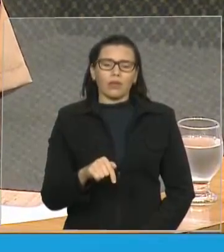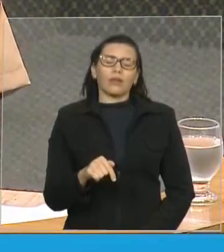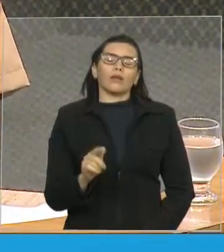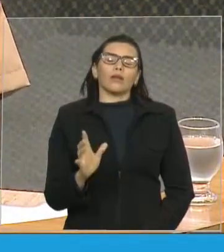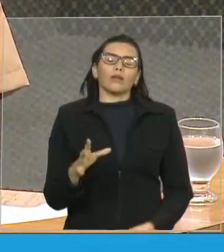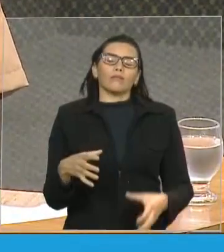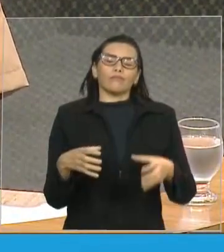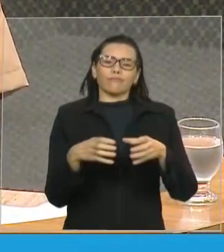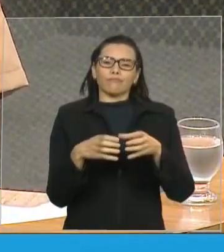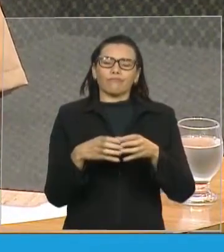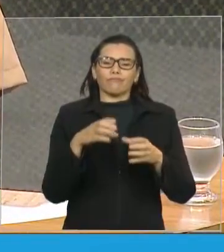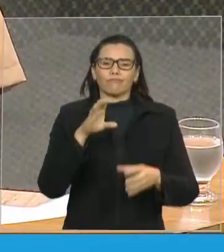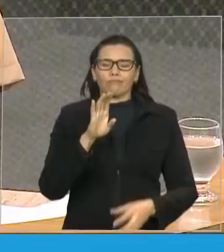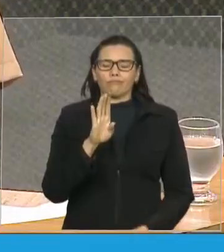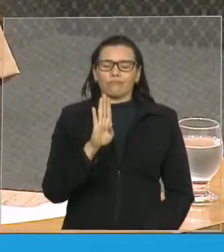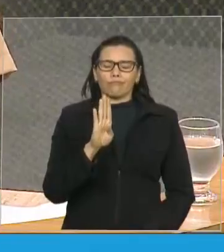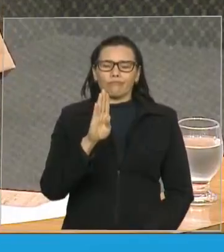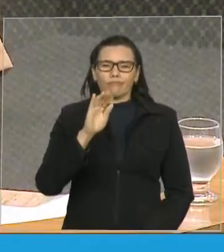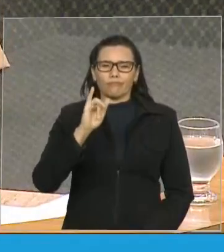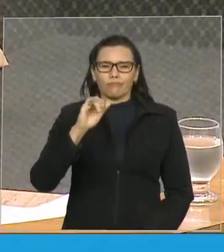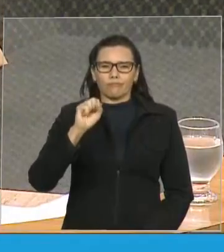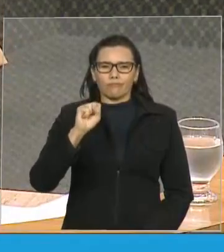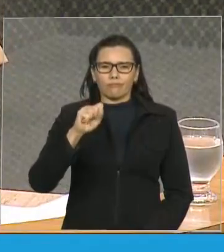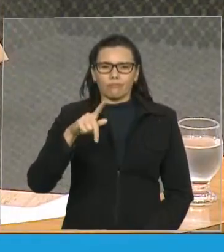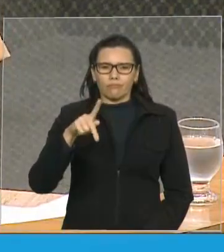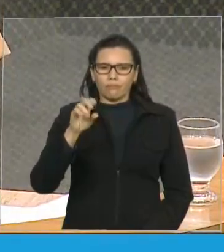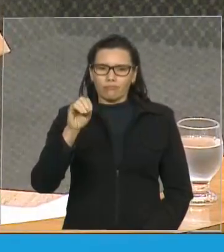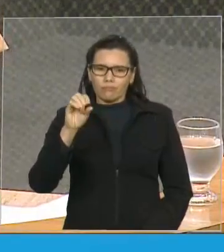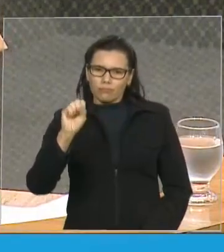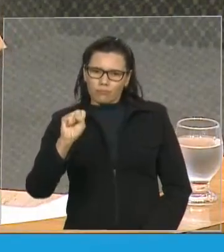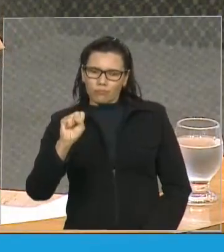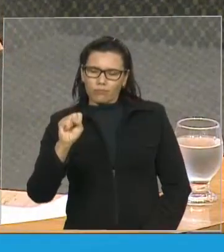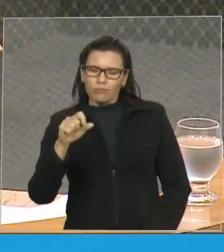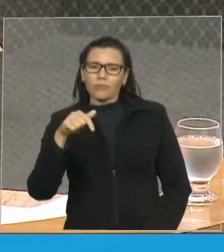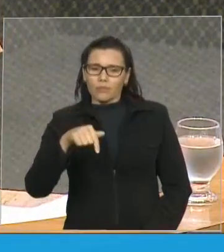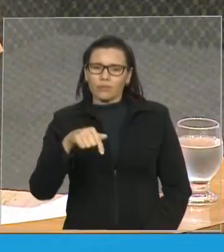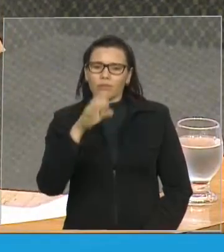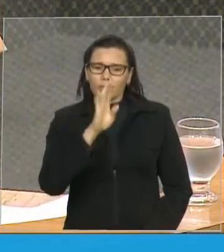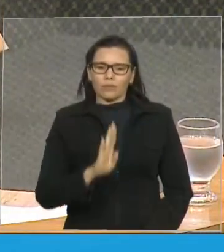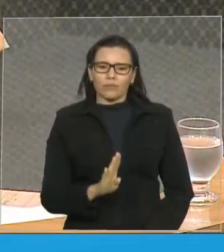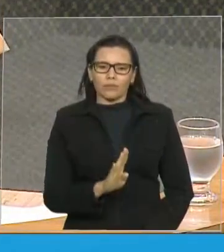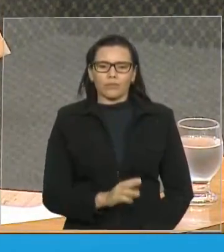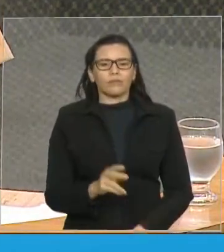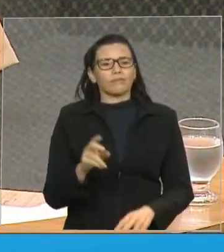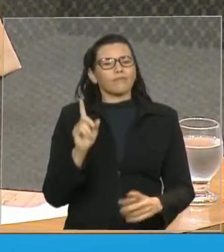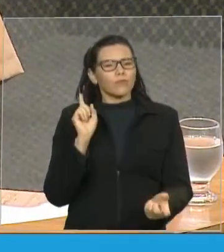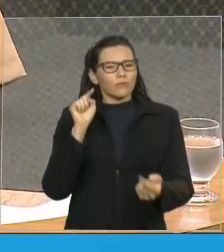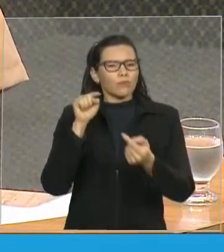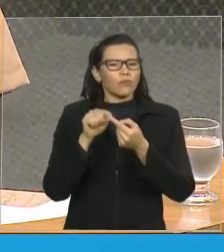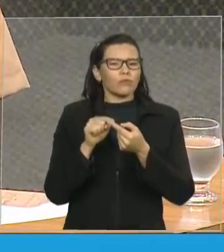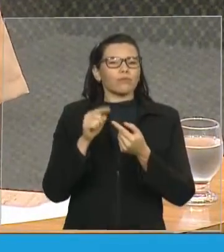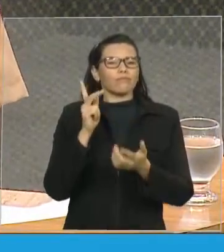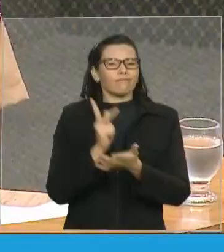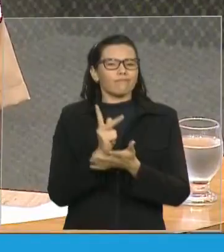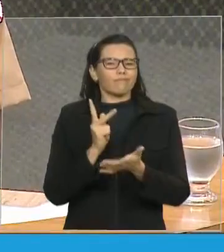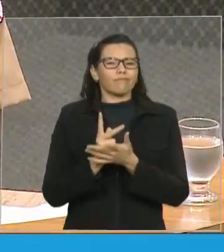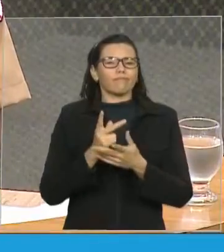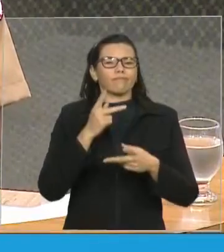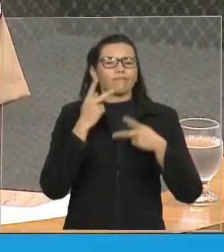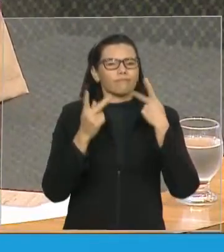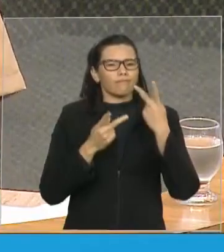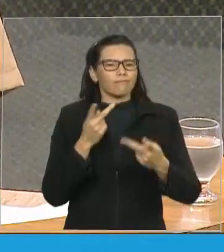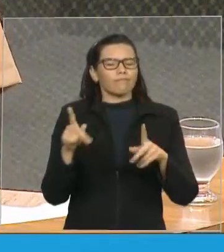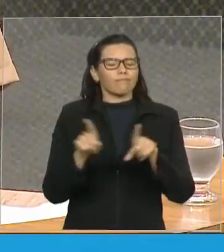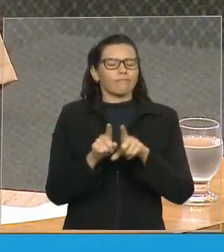da fraternidade tem sido uma atividade ampla de evangelização, que trabalha o seu momento mais forte